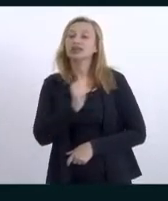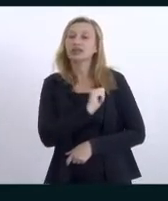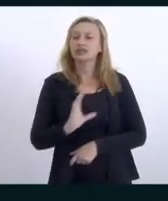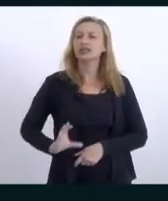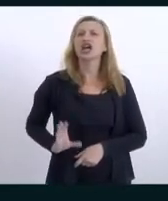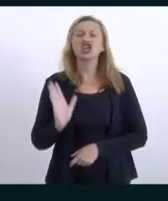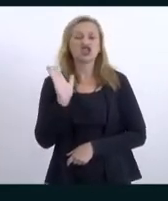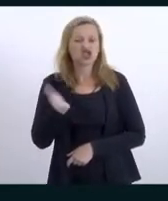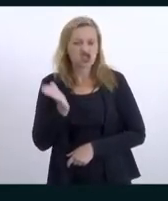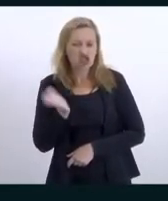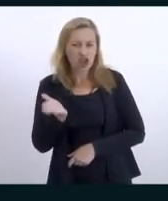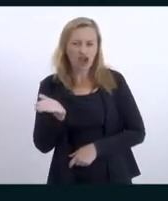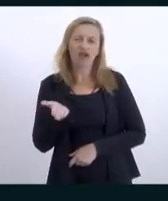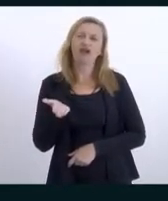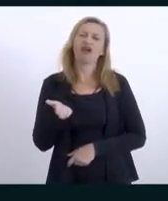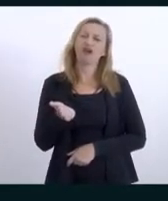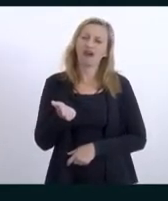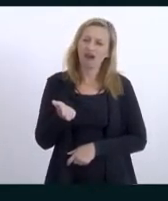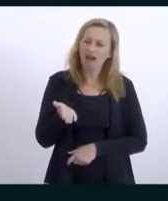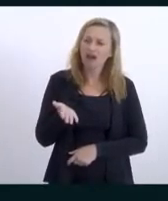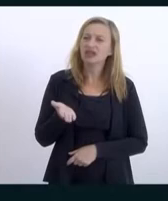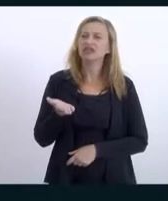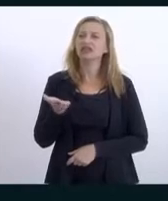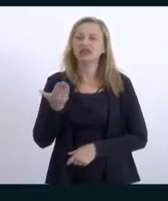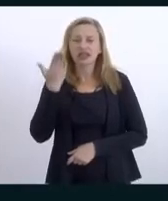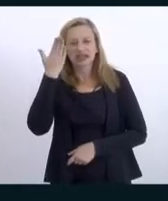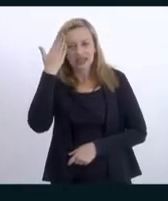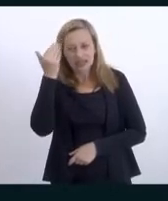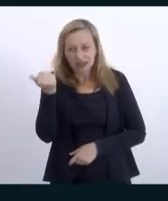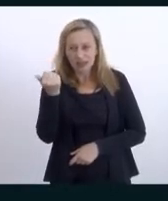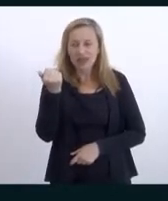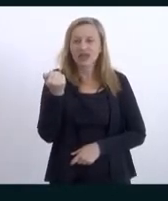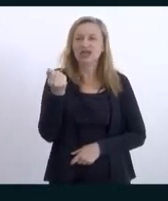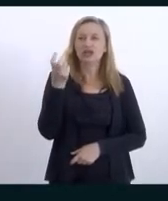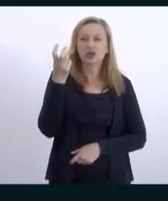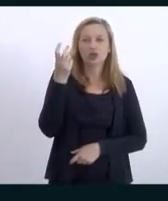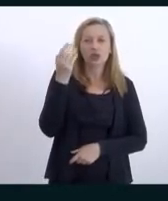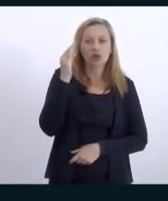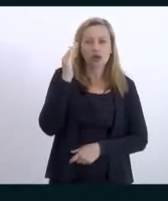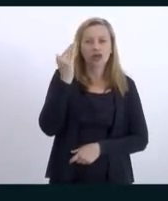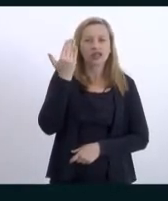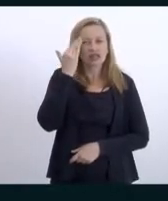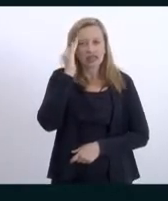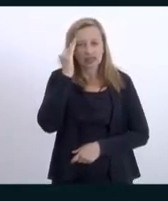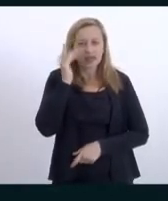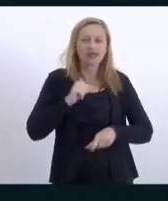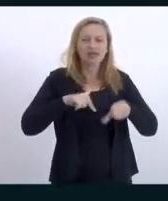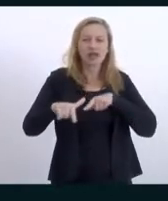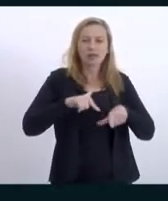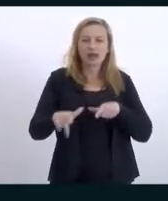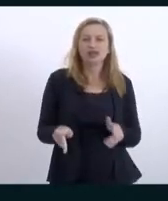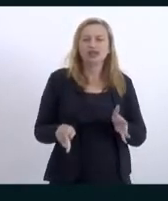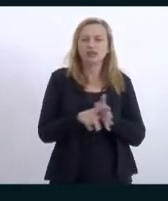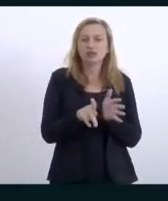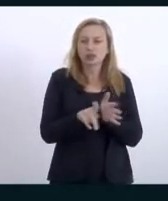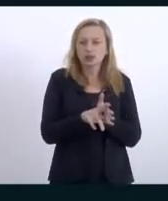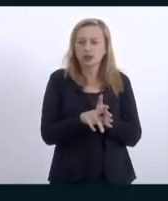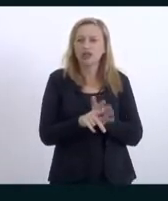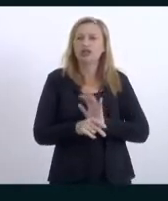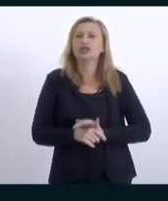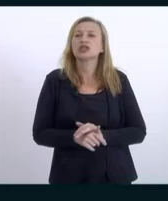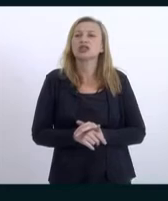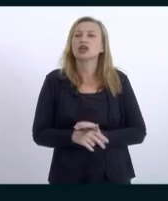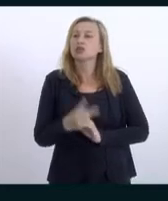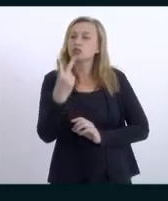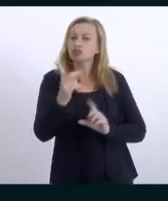Siciliano, já devem estar envolvidos, devem ter tido ciência disso e trabalhado nesse projeto ora em curso, com